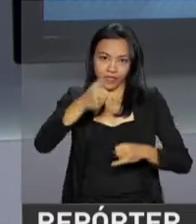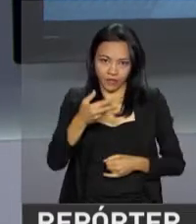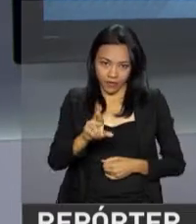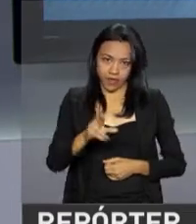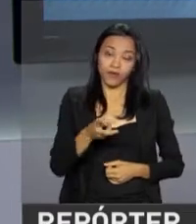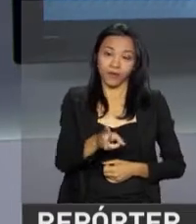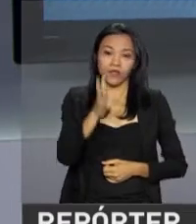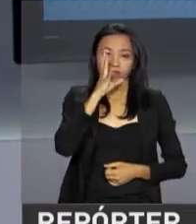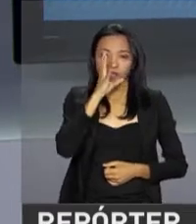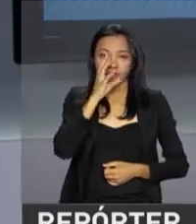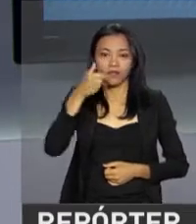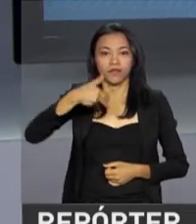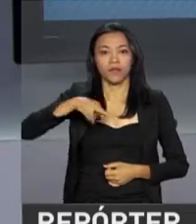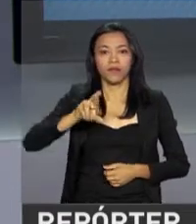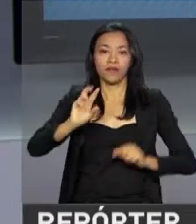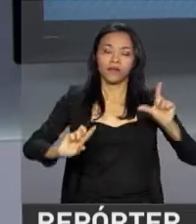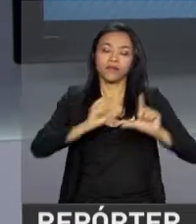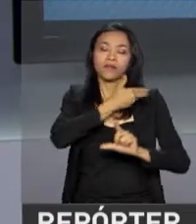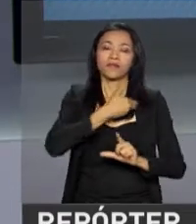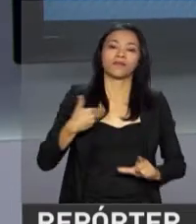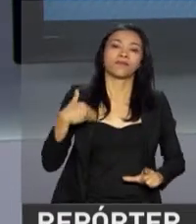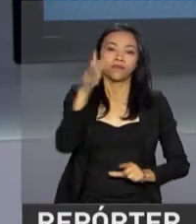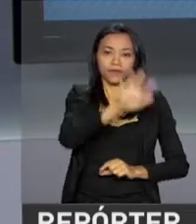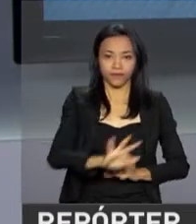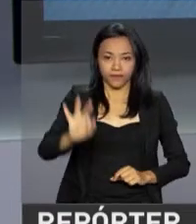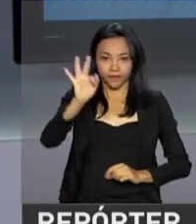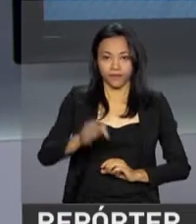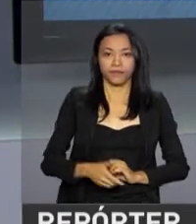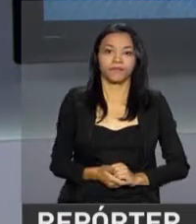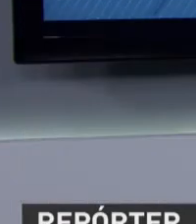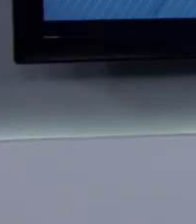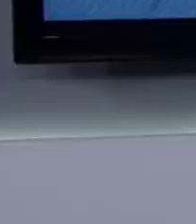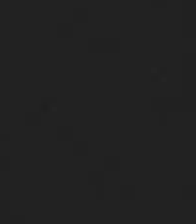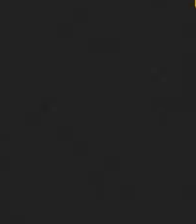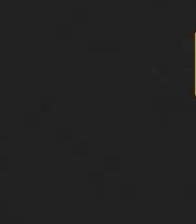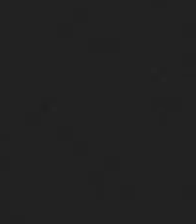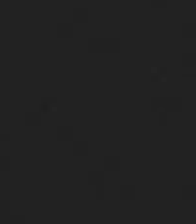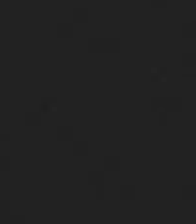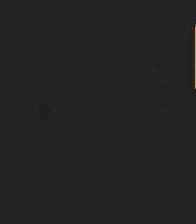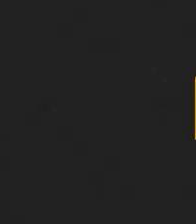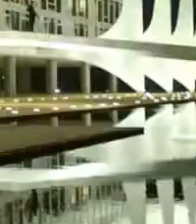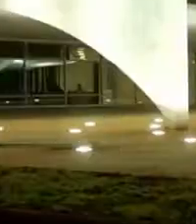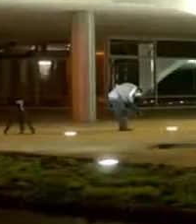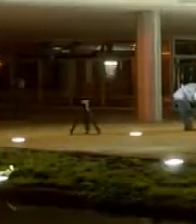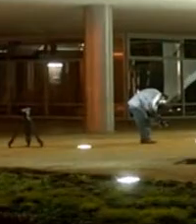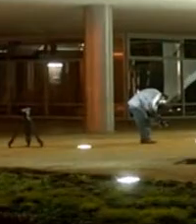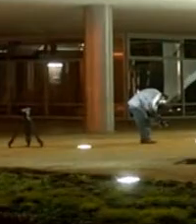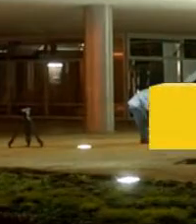internet. Continue com a gente na NBR, a TV do Governo Federal.